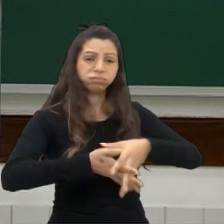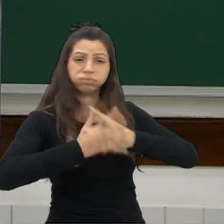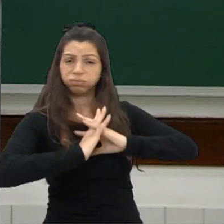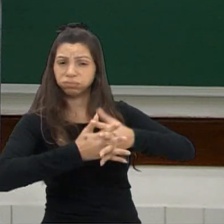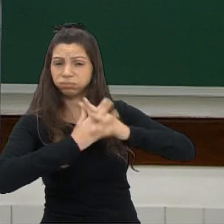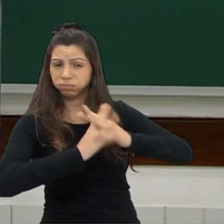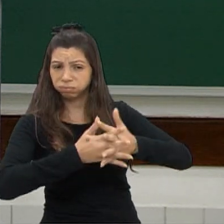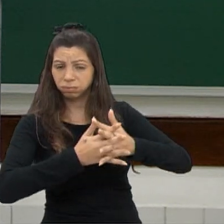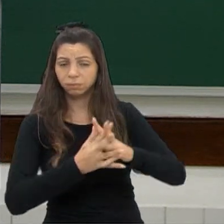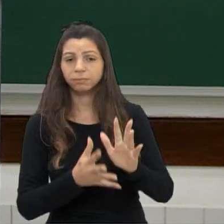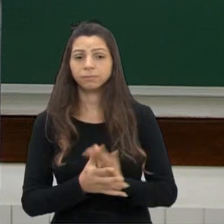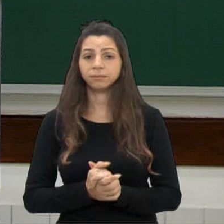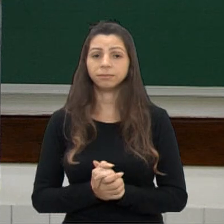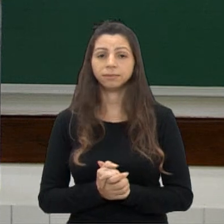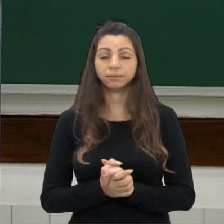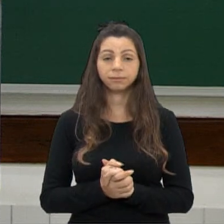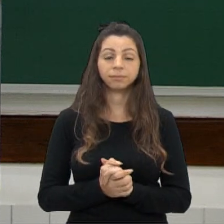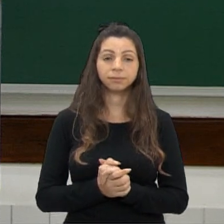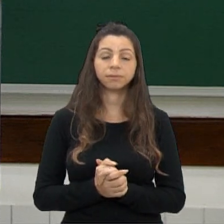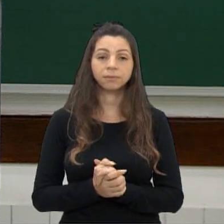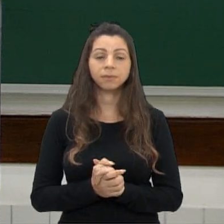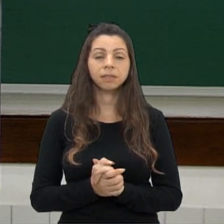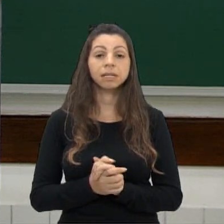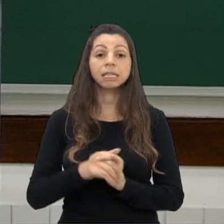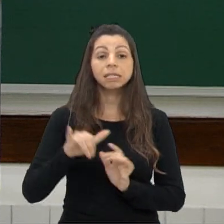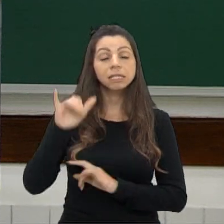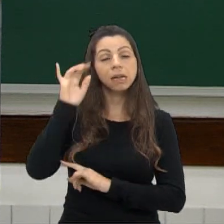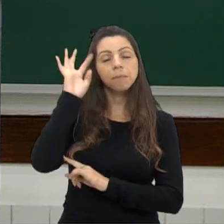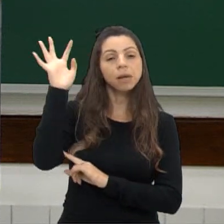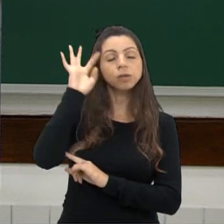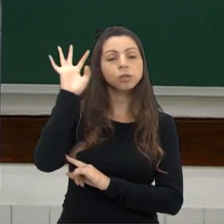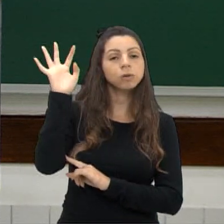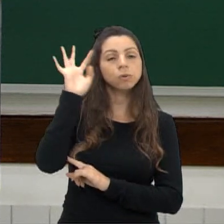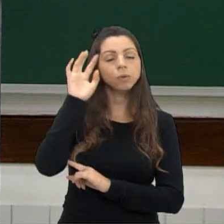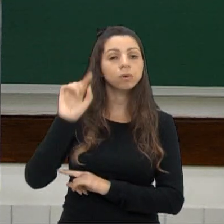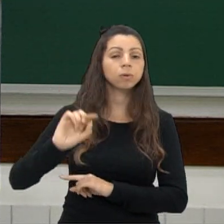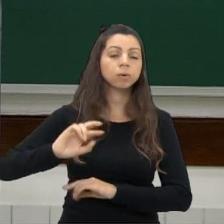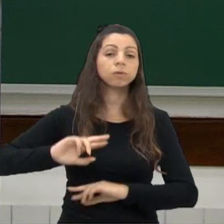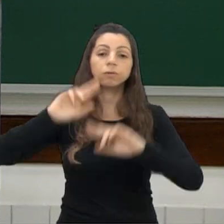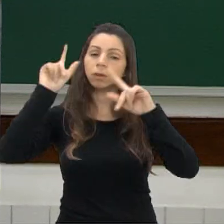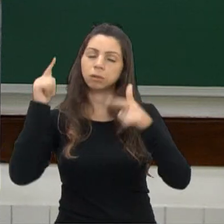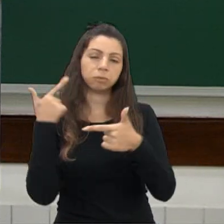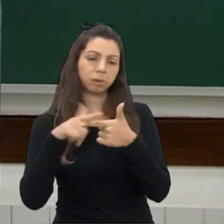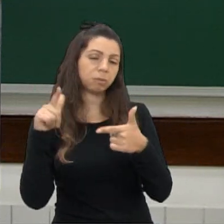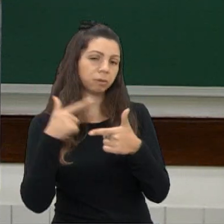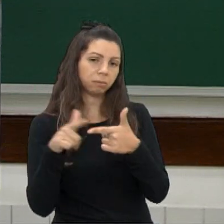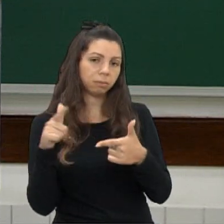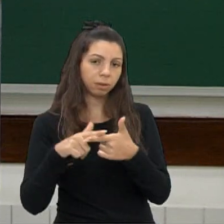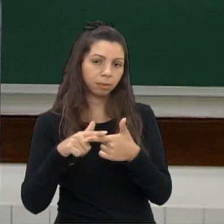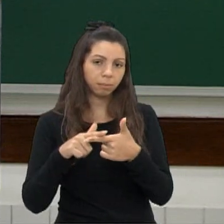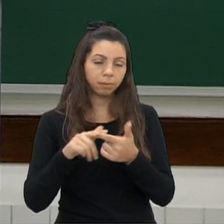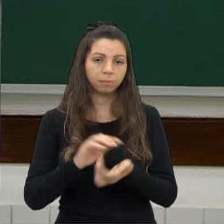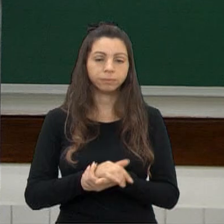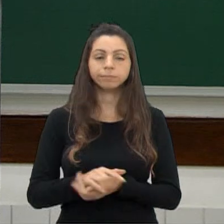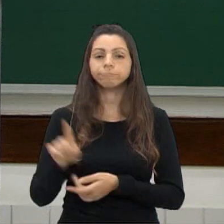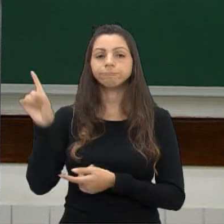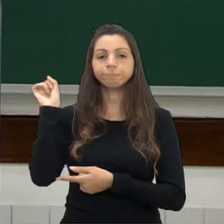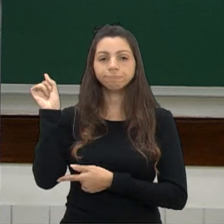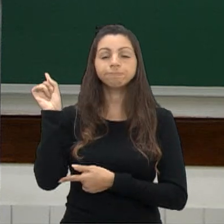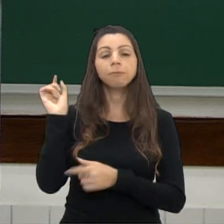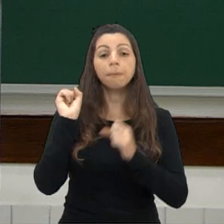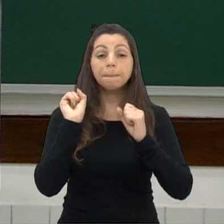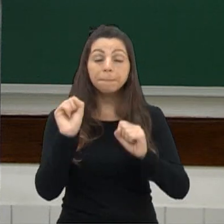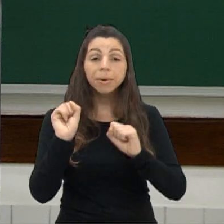mal-entendido, certo? Se você imaginou coisas diferentes, não tem problema. Era justamente para você imaginar o que pode ser